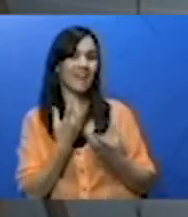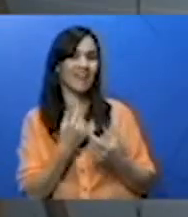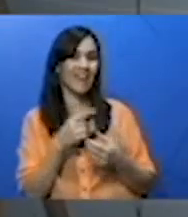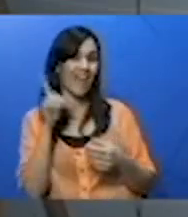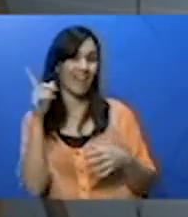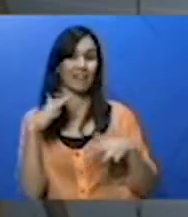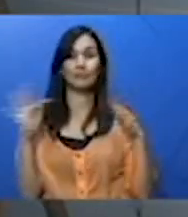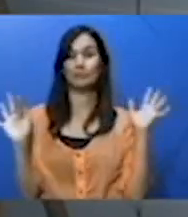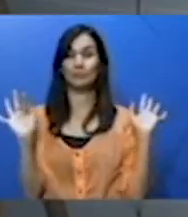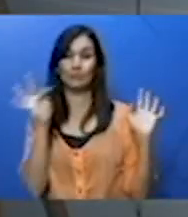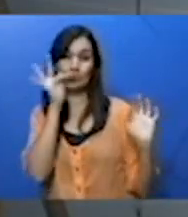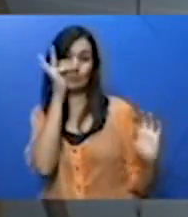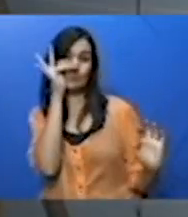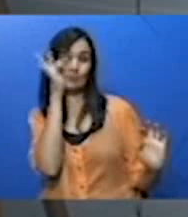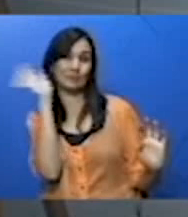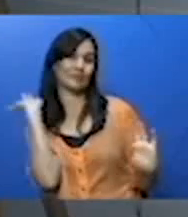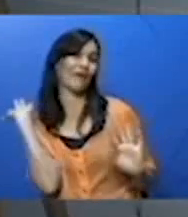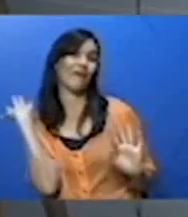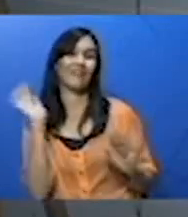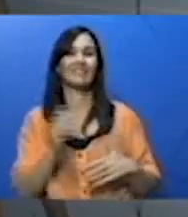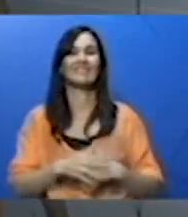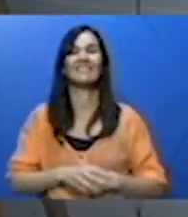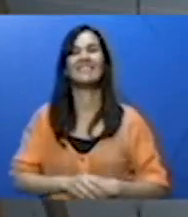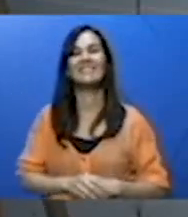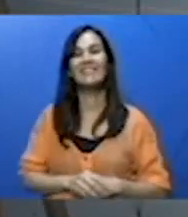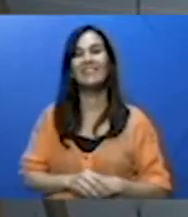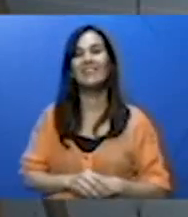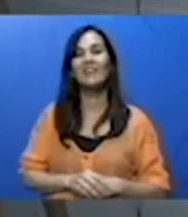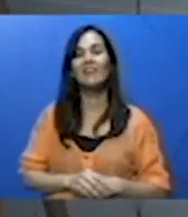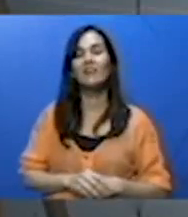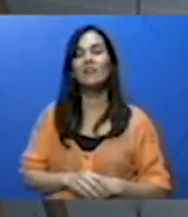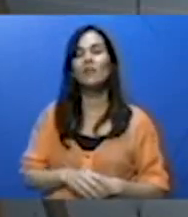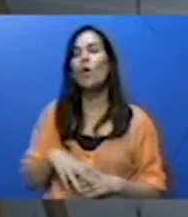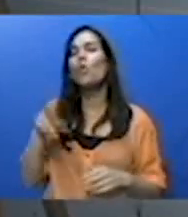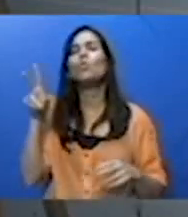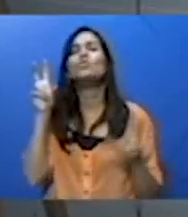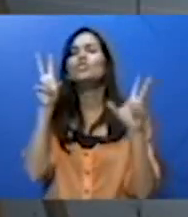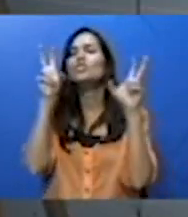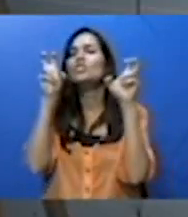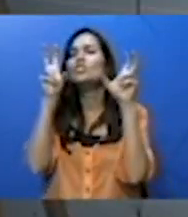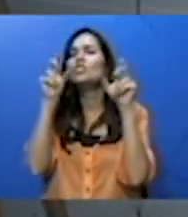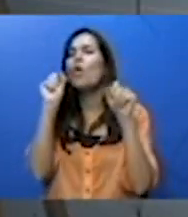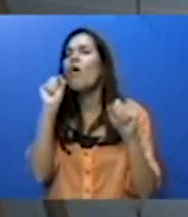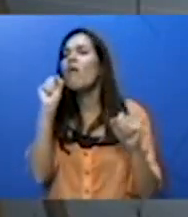toda com esse poema dela hoje, né, Clarinha? Professora. Clarinha, vamos lá. O título é